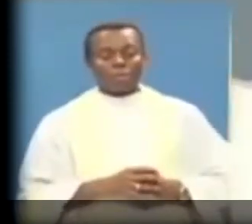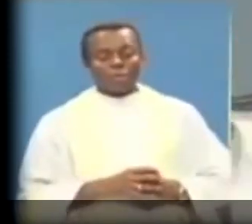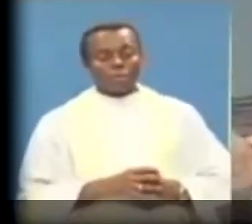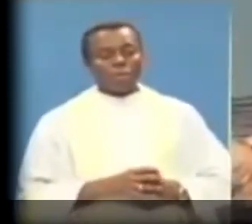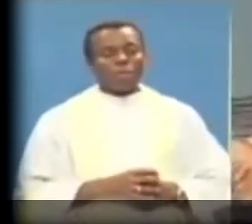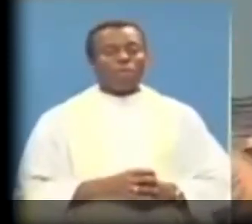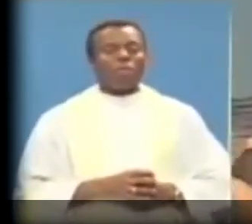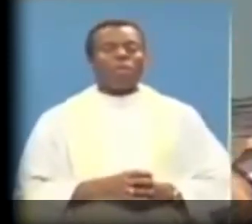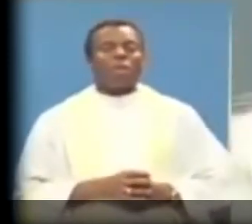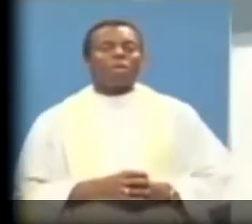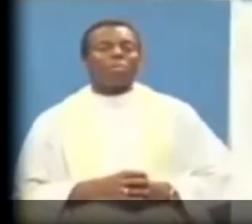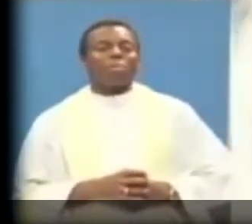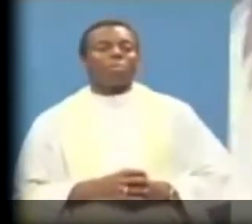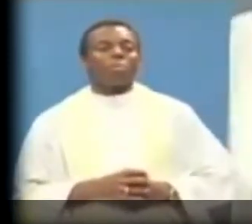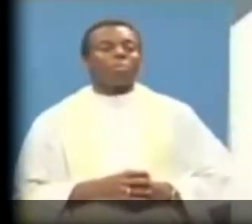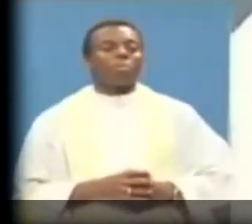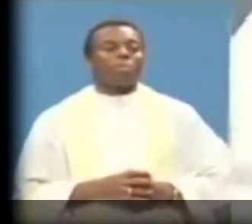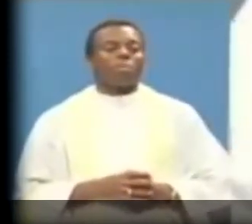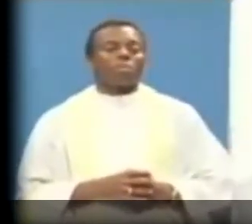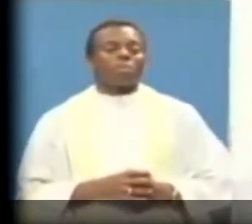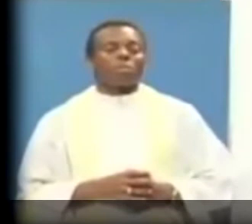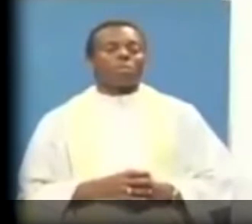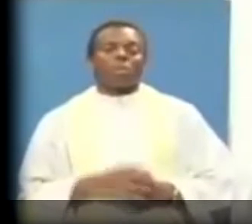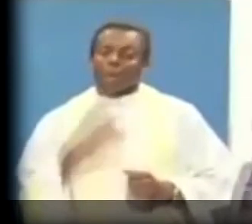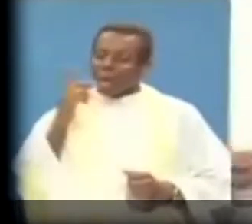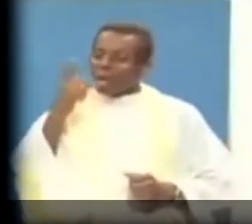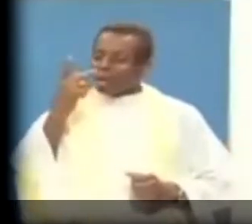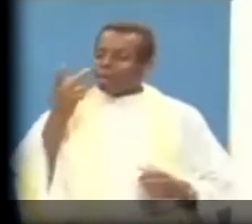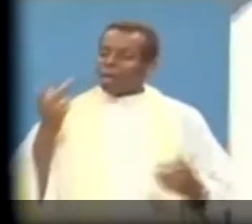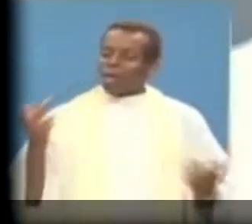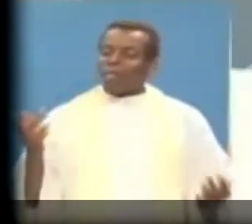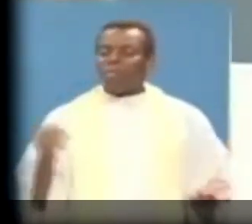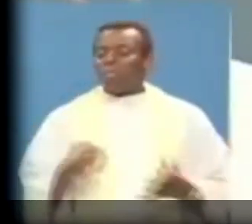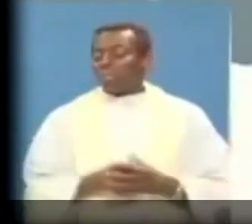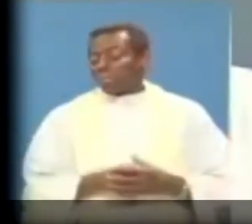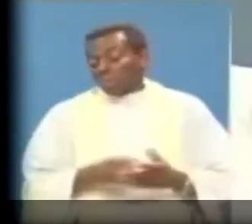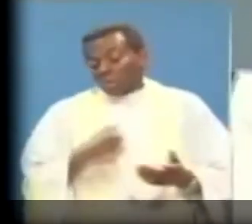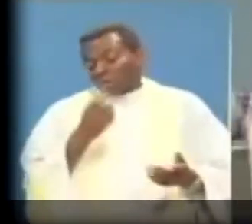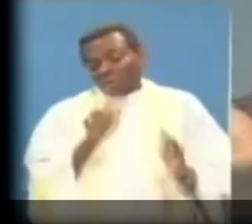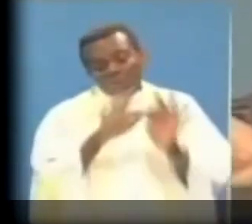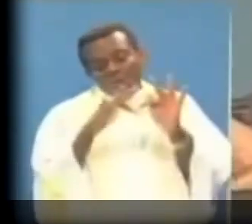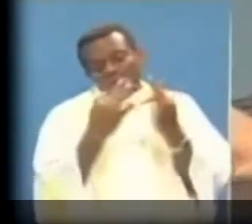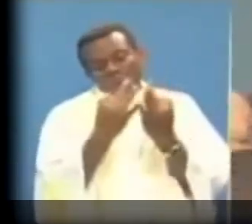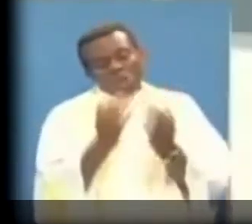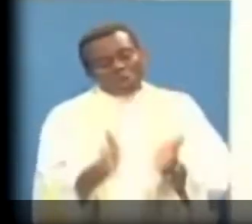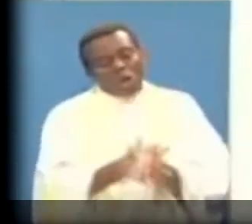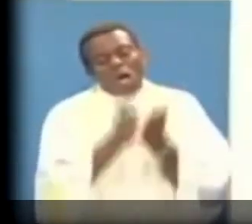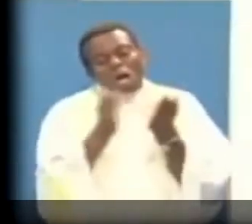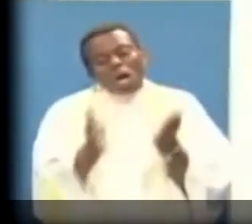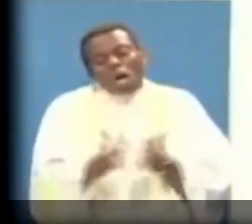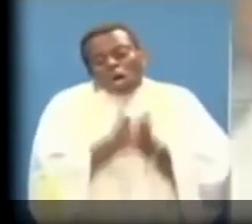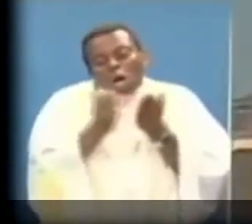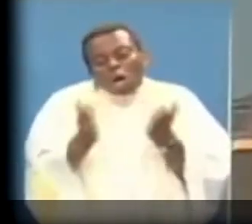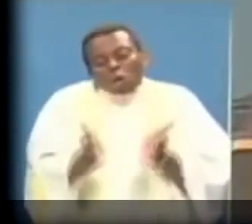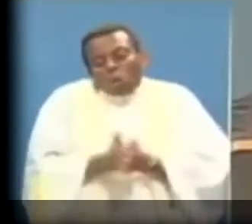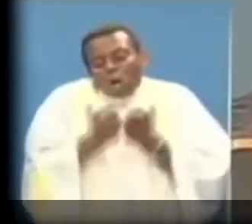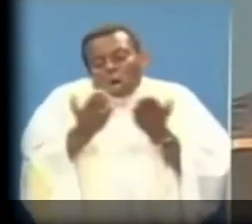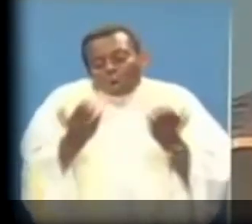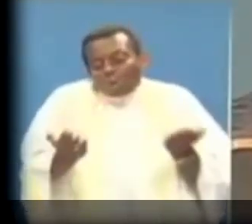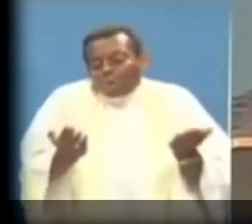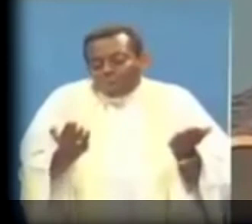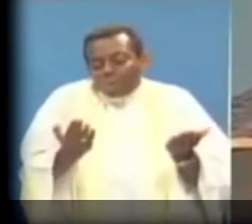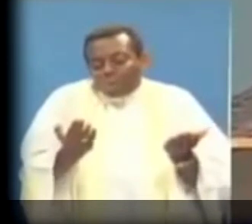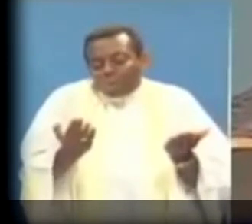ou mais rica que possa fazer uma viagem minha família pobre de Minas Gerais me noviciado lá em Santa